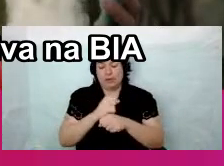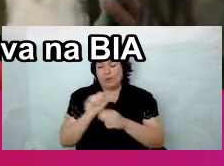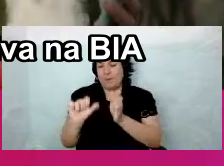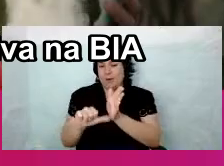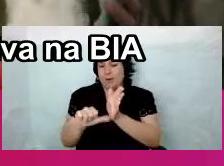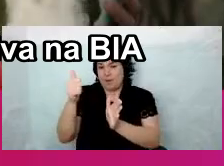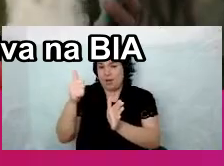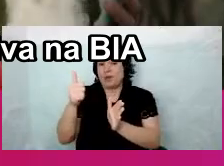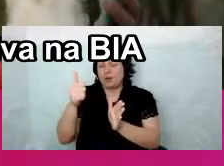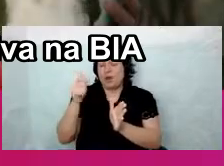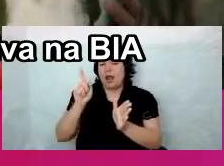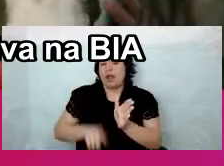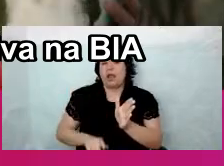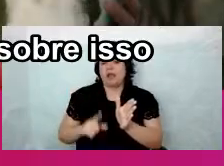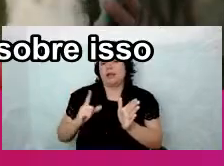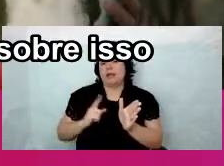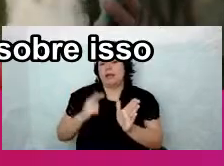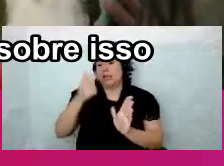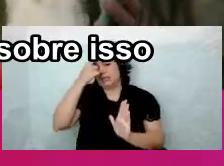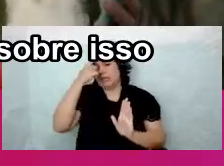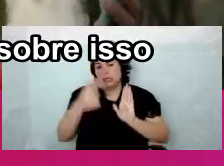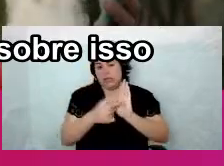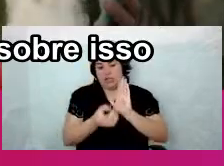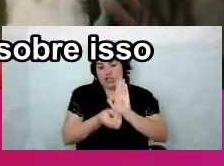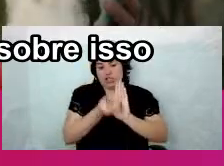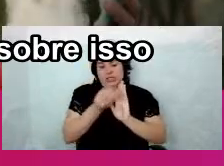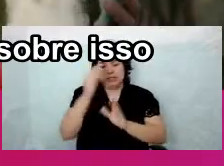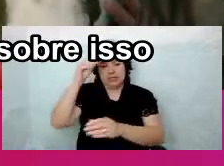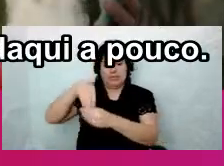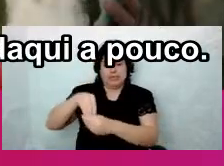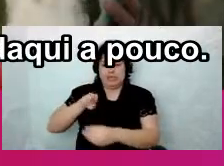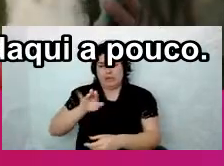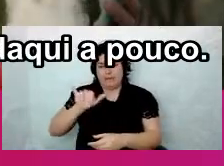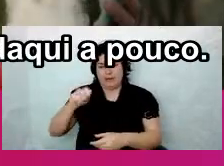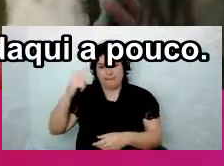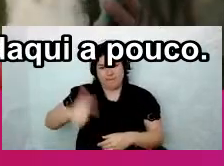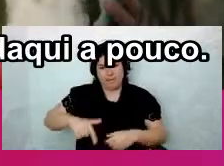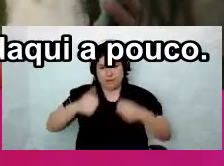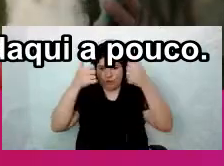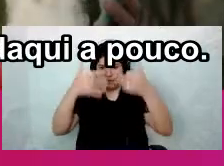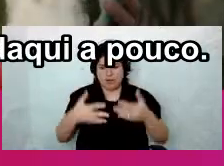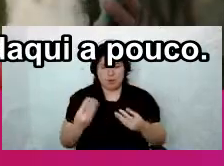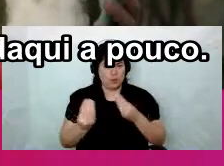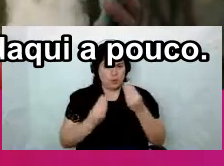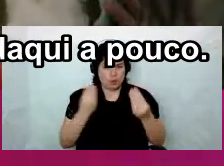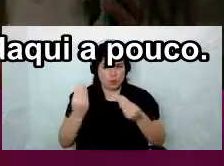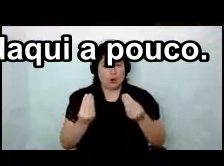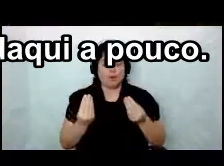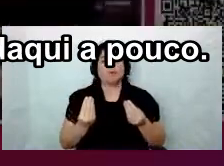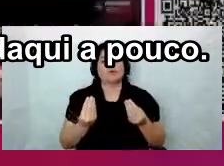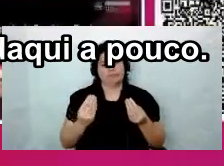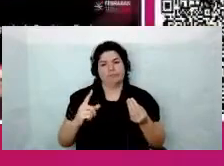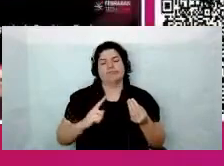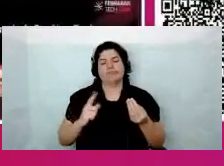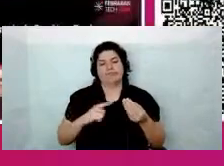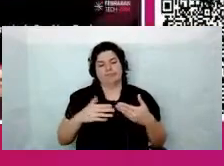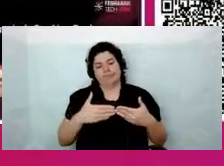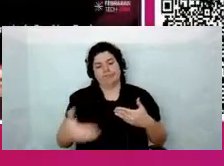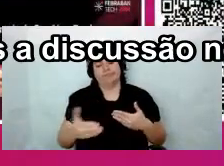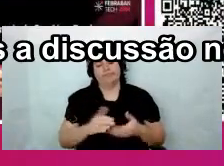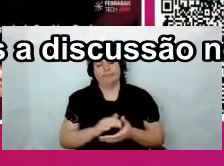que nós colocamos IA generativa na Bia, e eu vou contar mais um pouco sobre isso, como é que isso está acontecendo daqui a